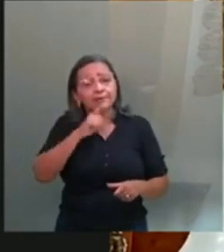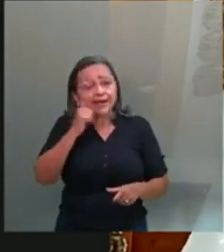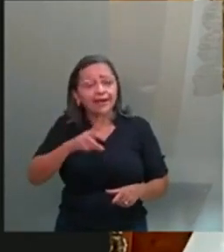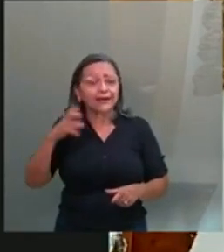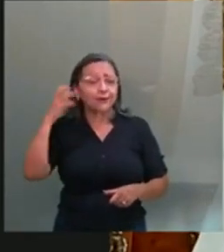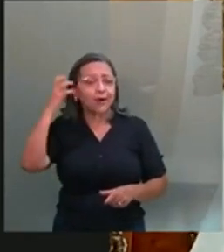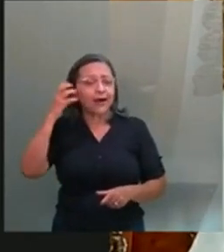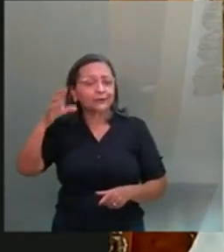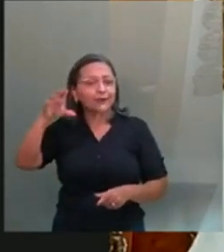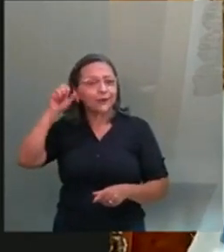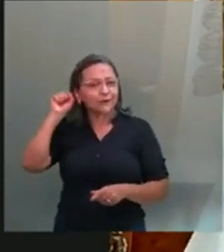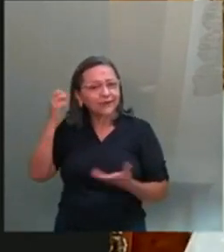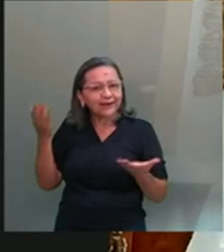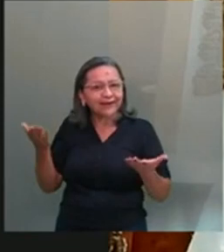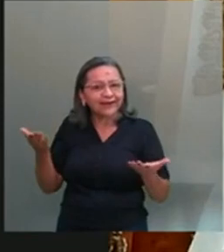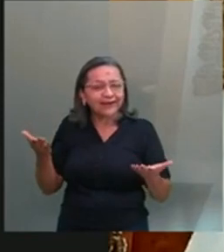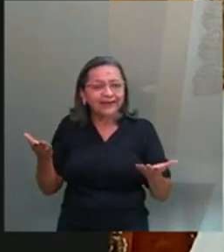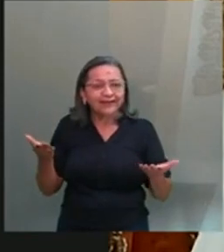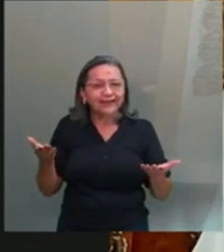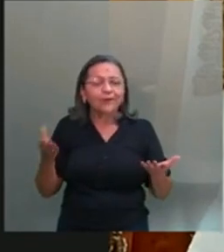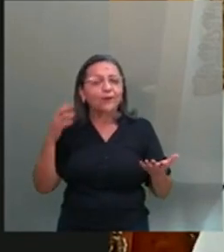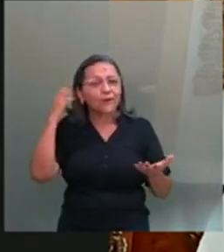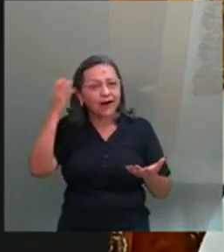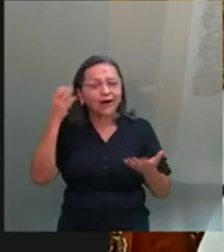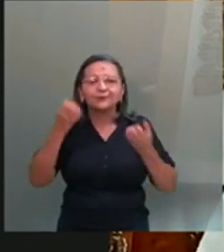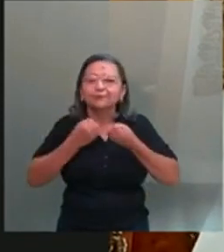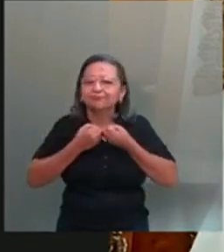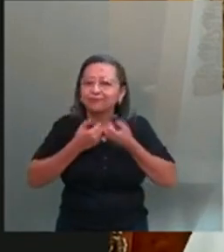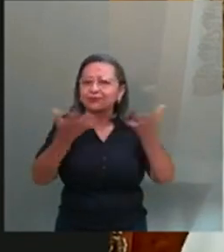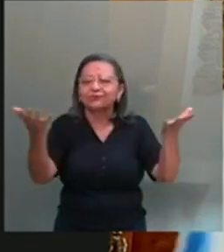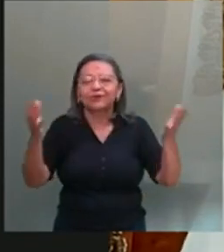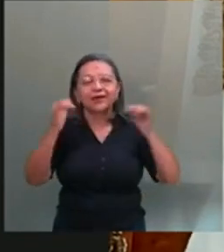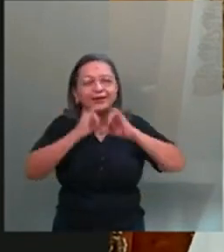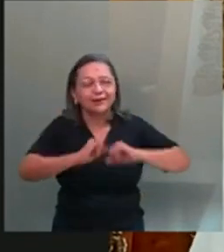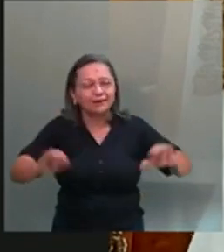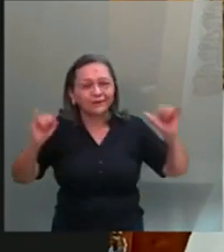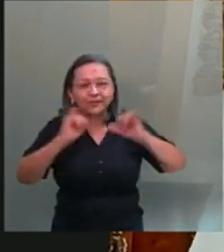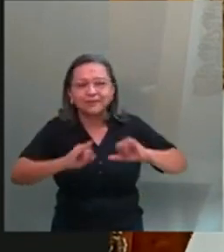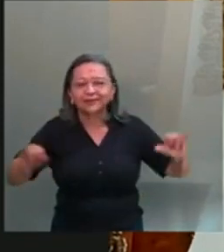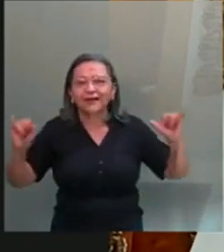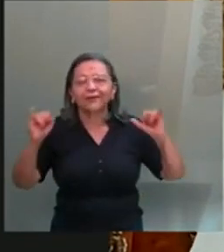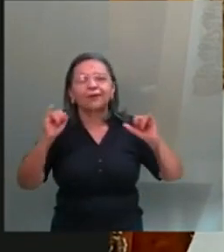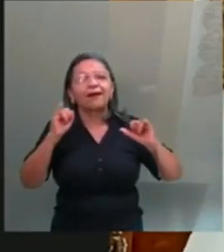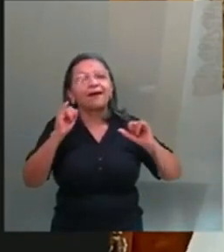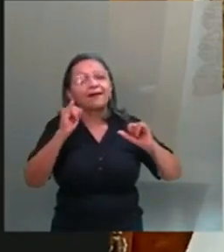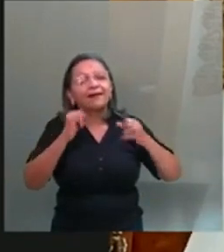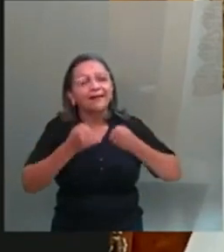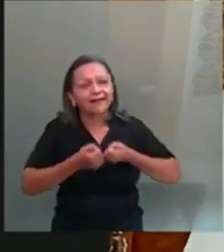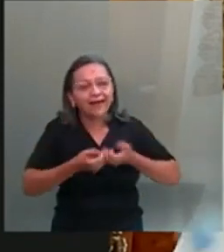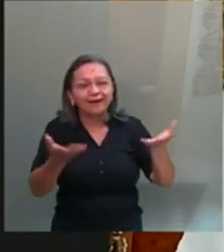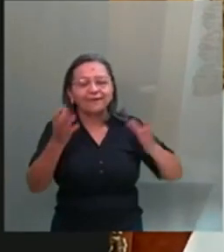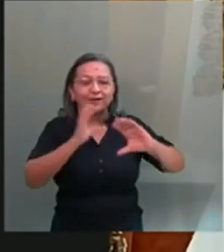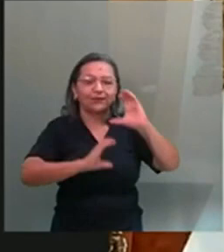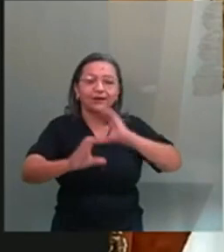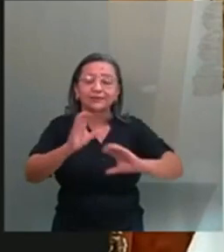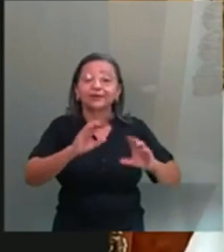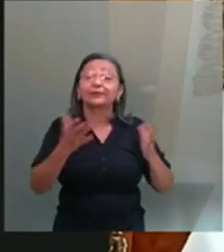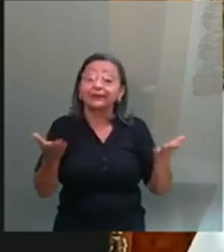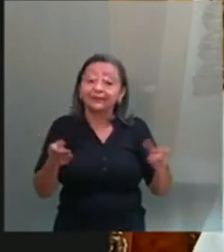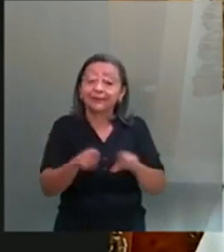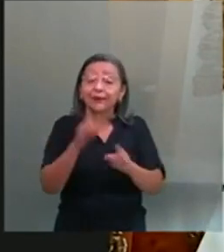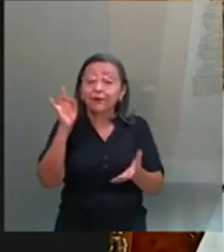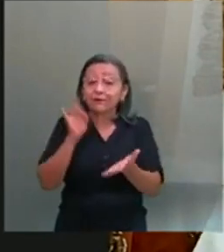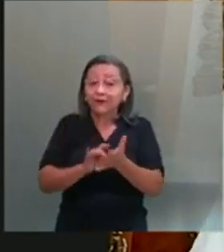ondas invisíveis, leva a informação, leva a comunicação. E o fato é